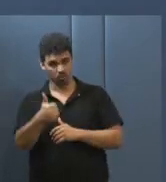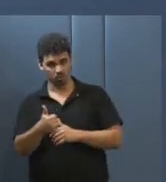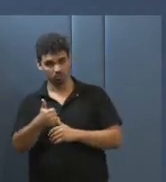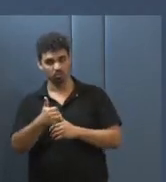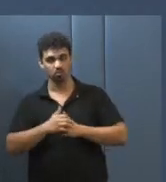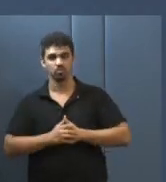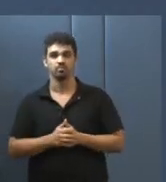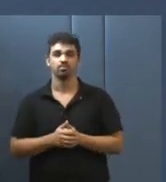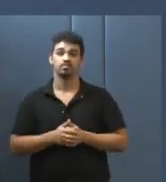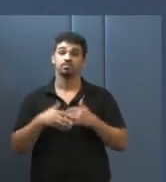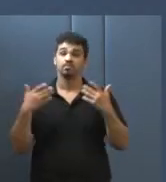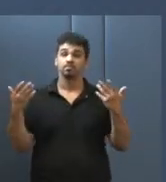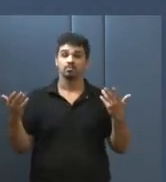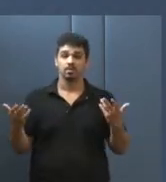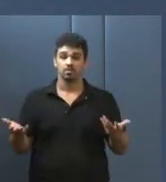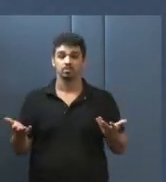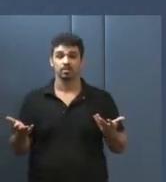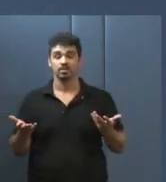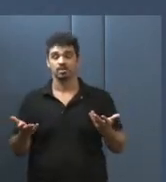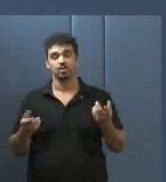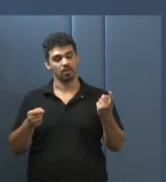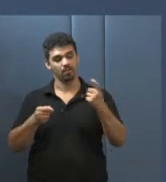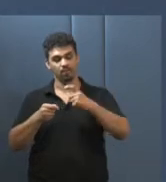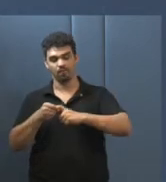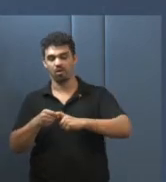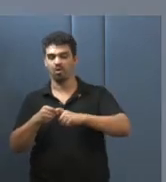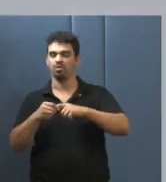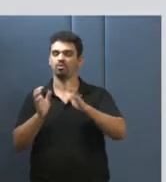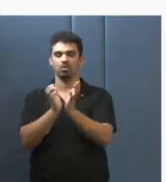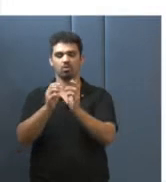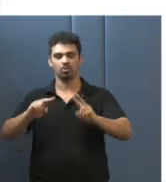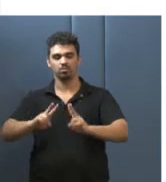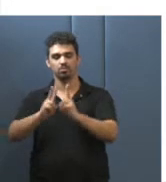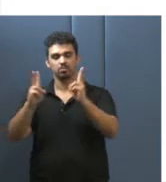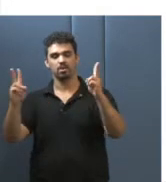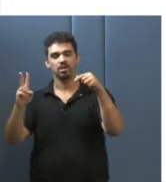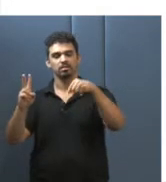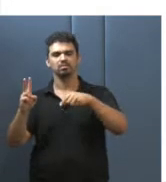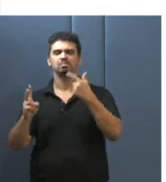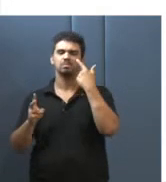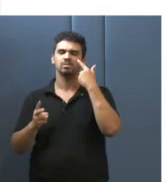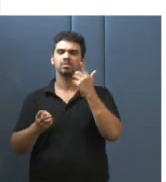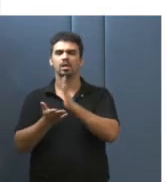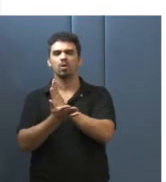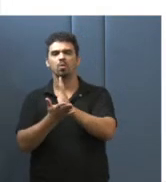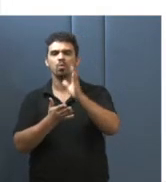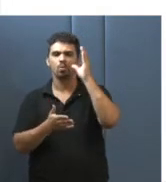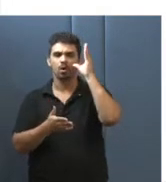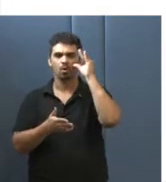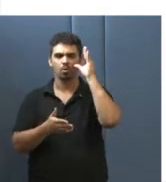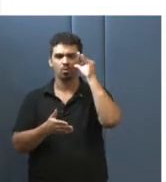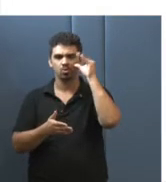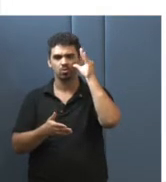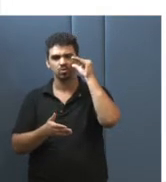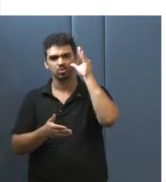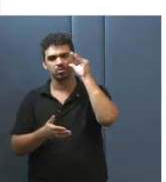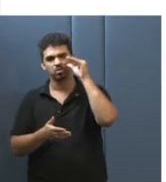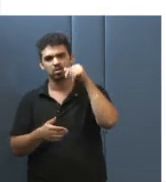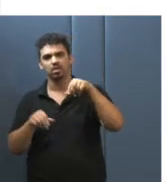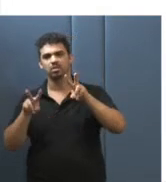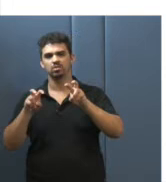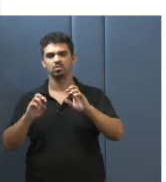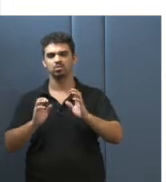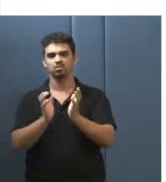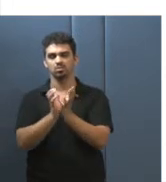Mas aí a gente volta aqui ao Clube de Paris, muito mais algumas curiosidades aqui sobre o clube, isso vai ficar